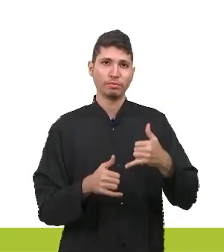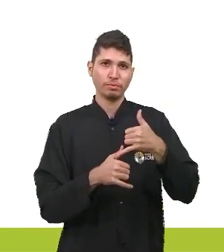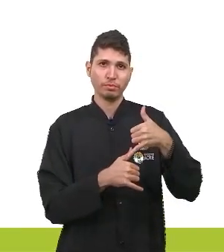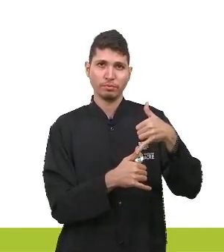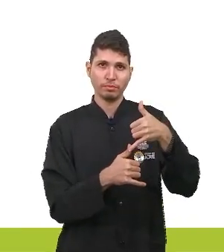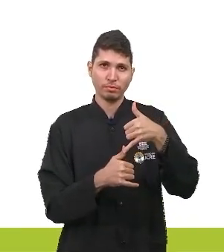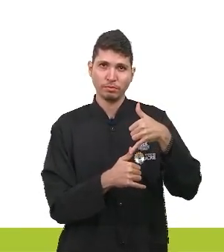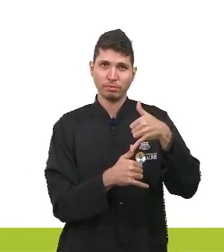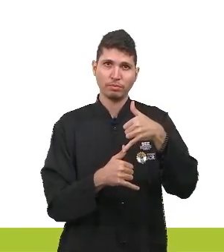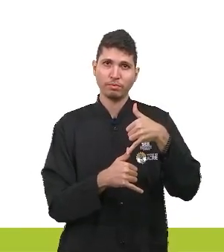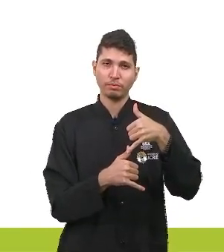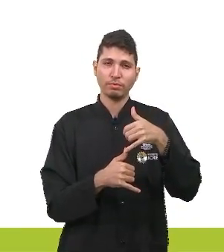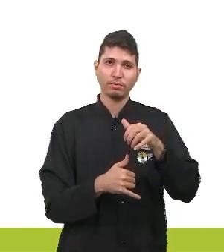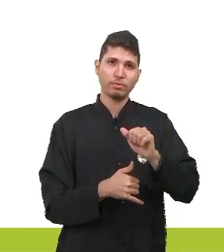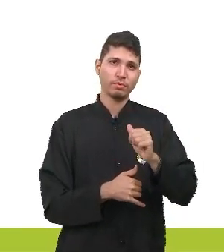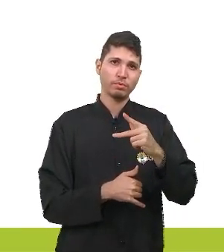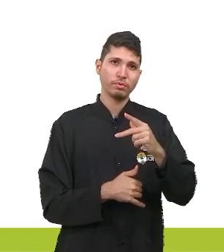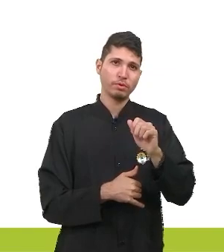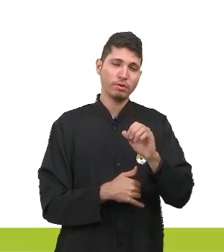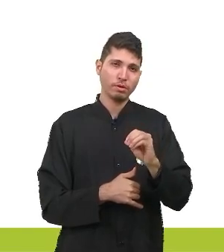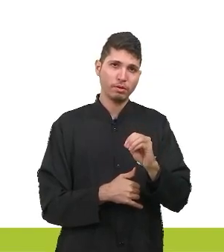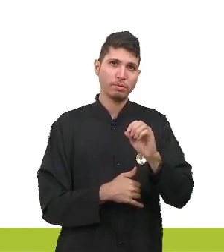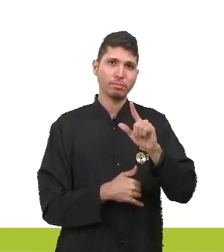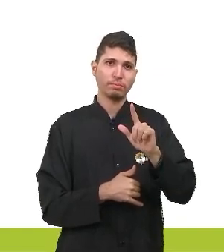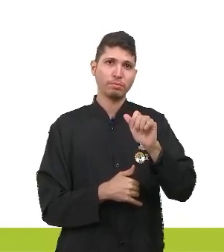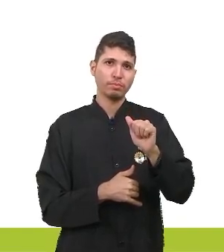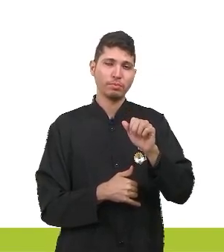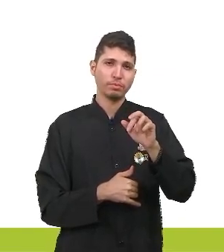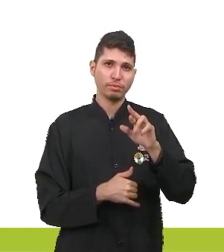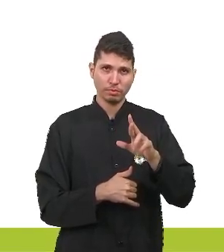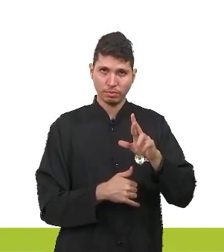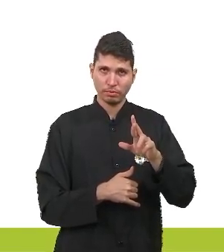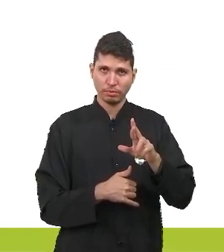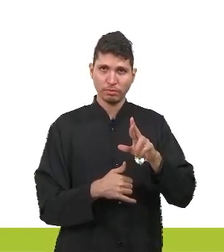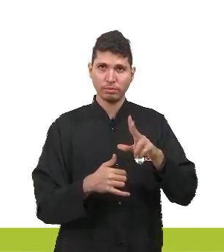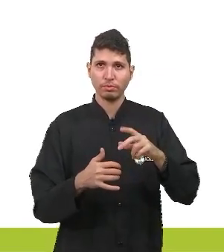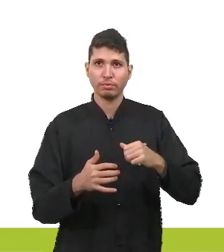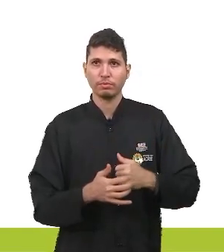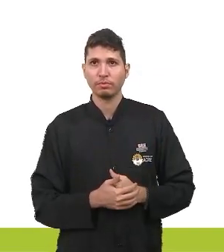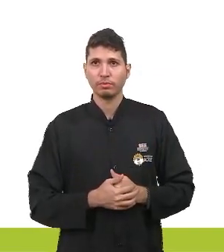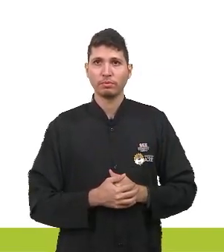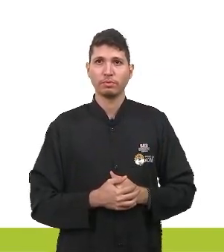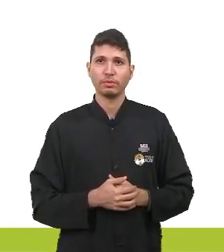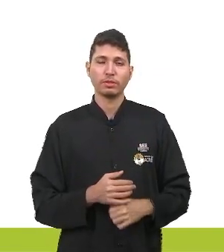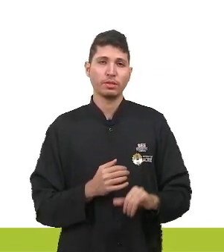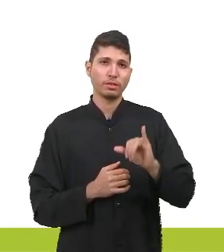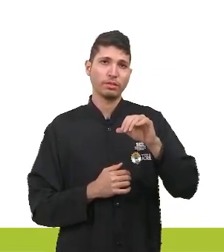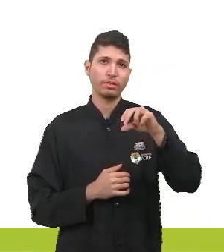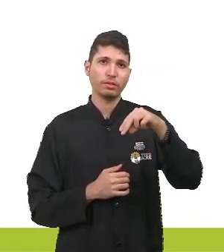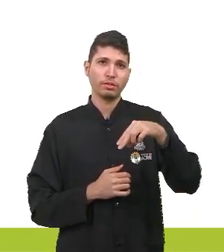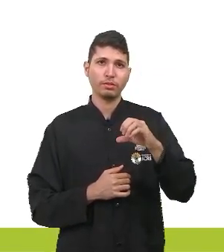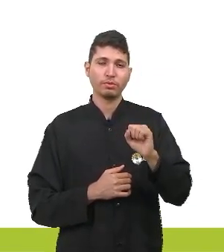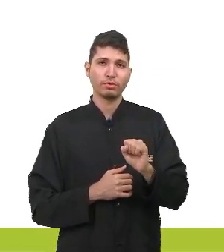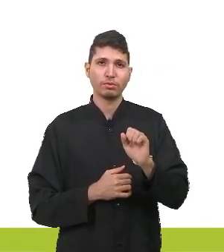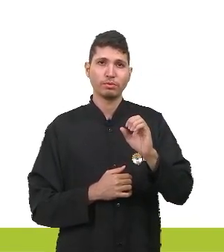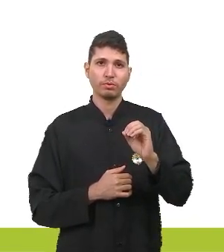natureza apolar e são insolúveis em água. Isso aqui é apolar, tá? E